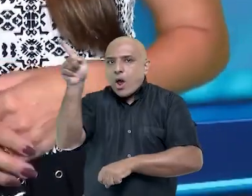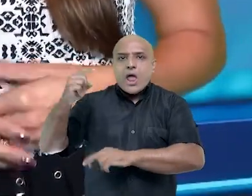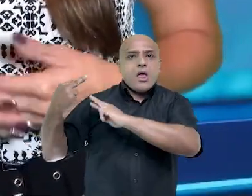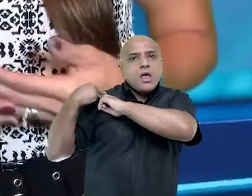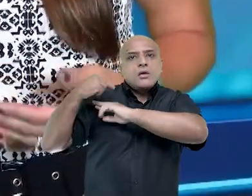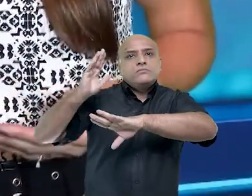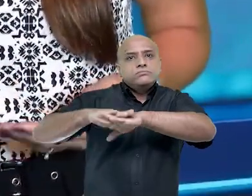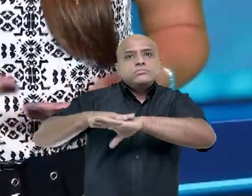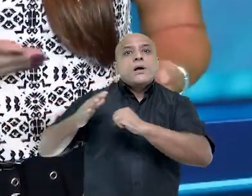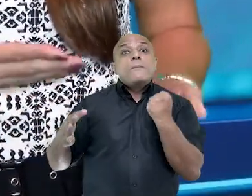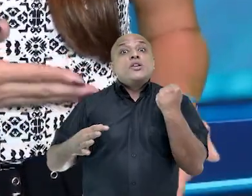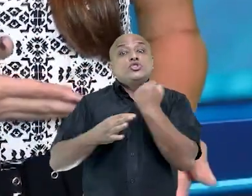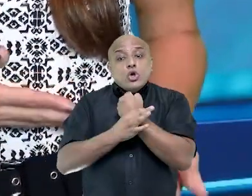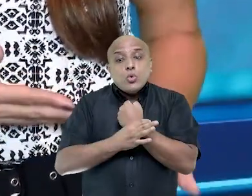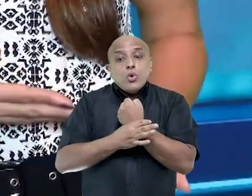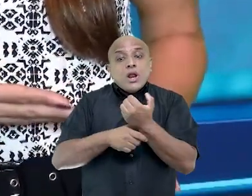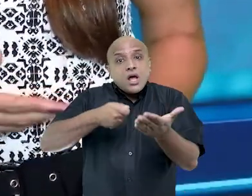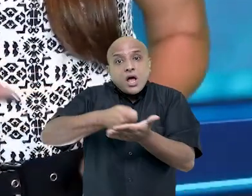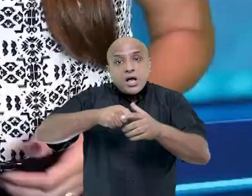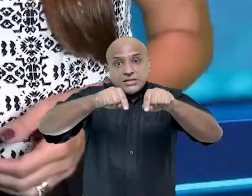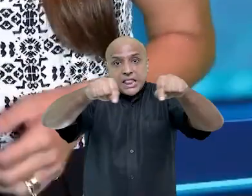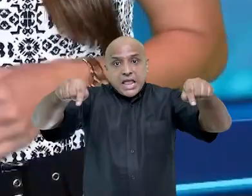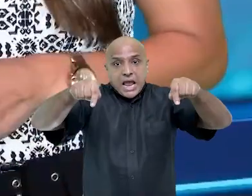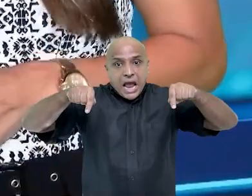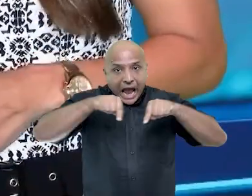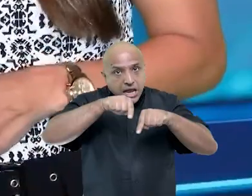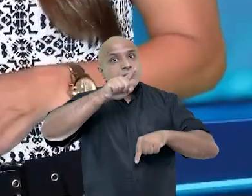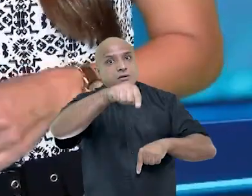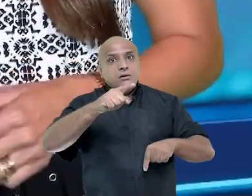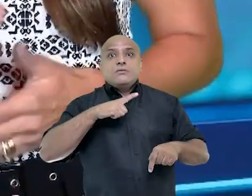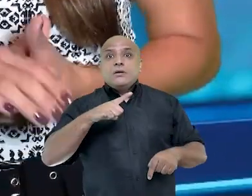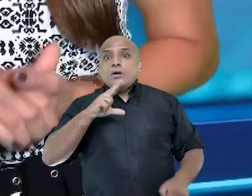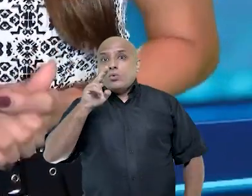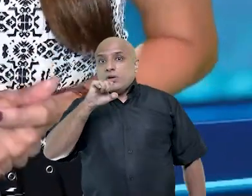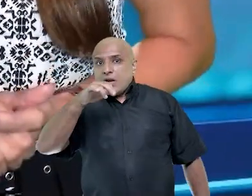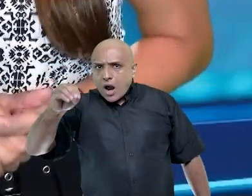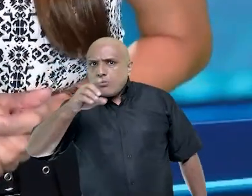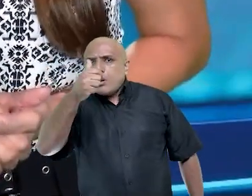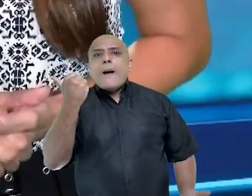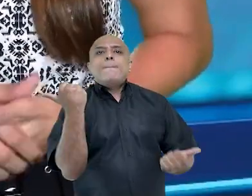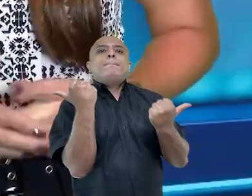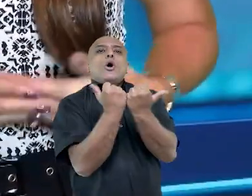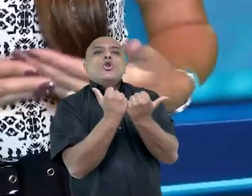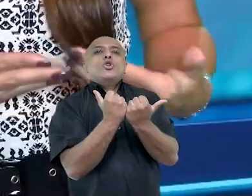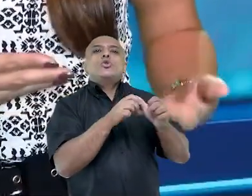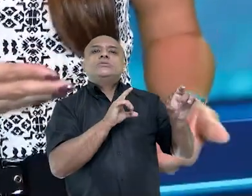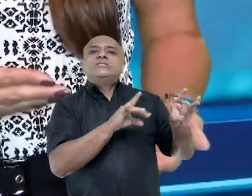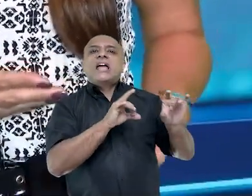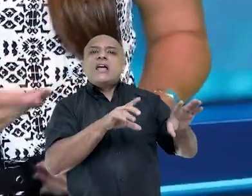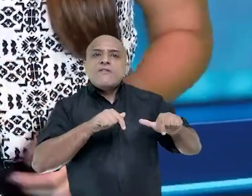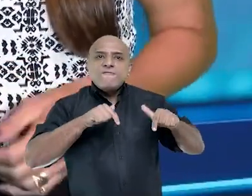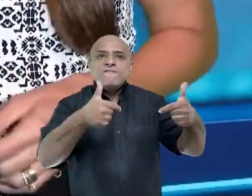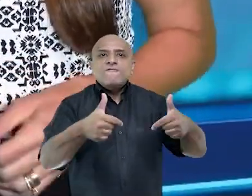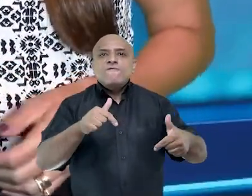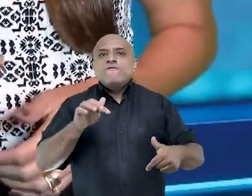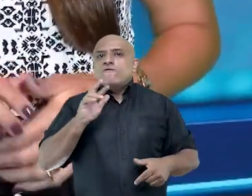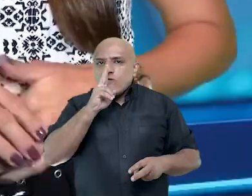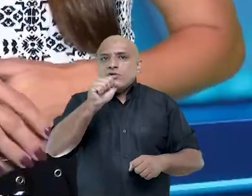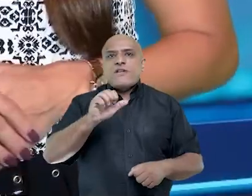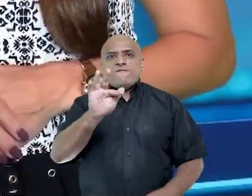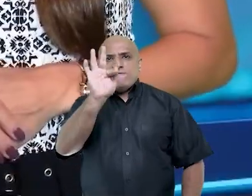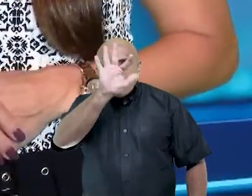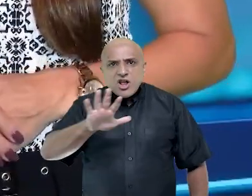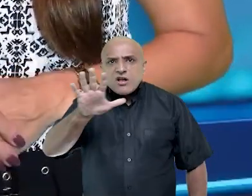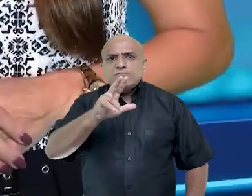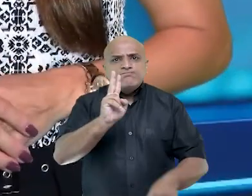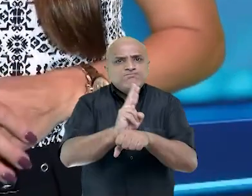responsável pela segurança ordinária da área, enquanto à União cabe apoio técnico com forças federais e